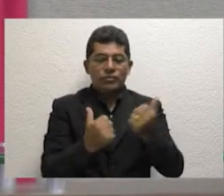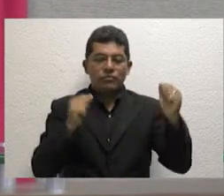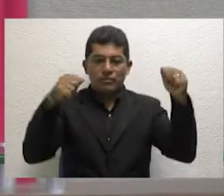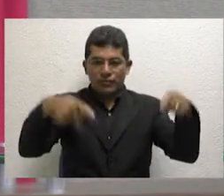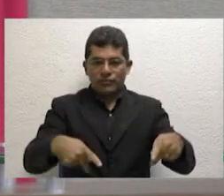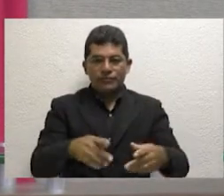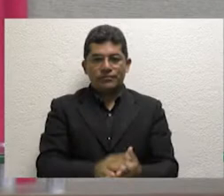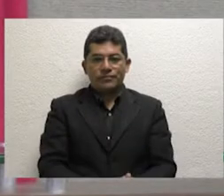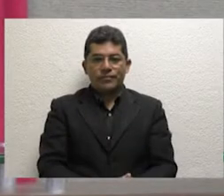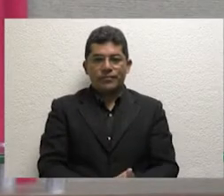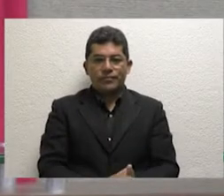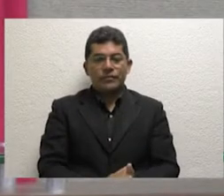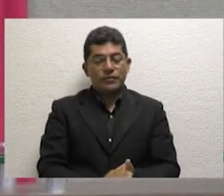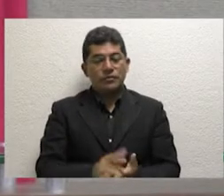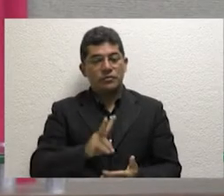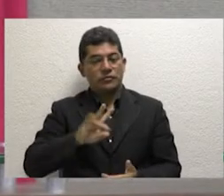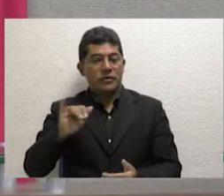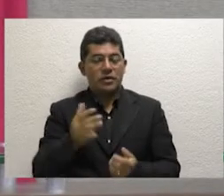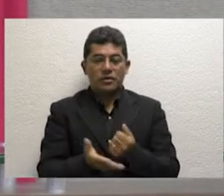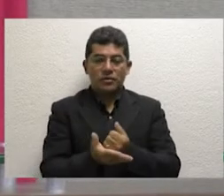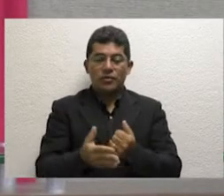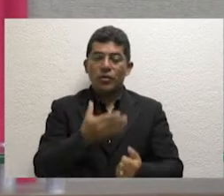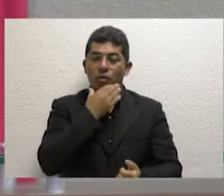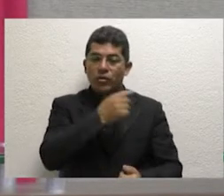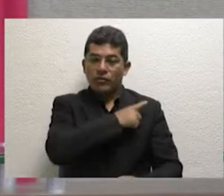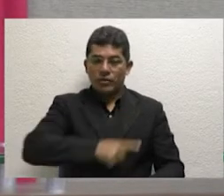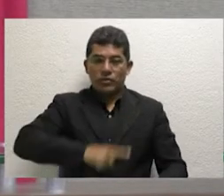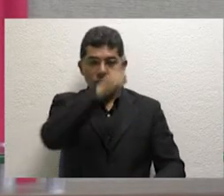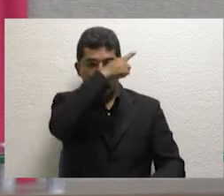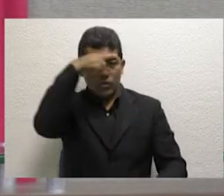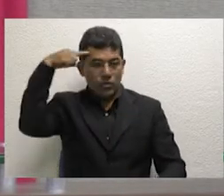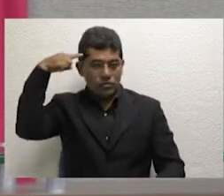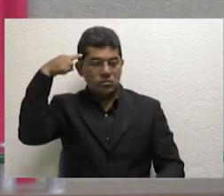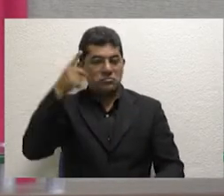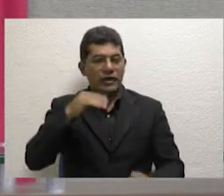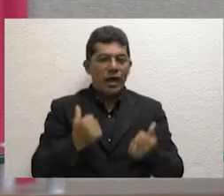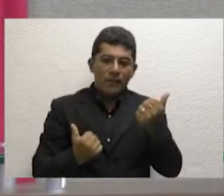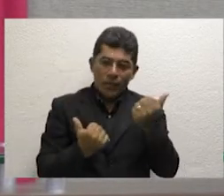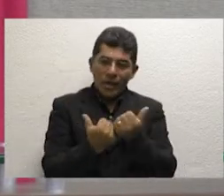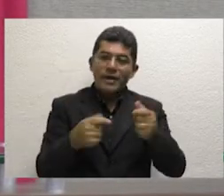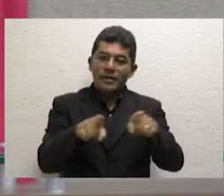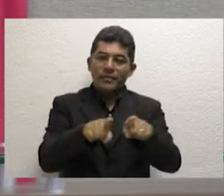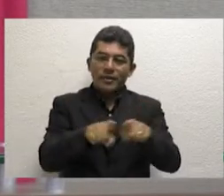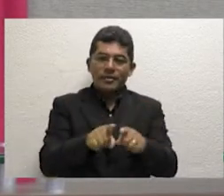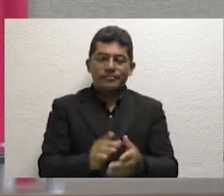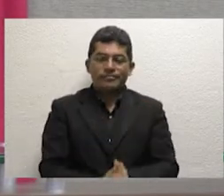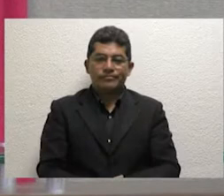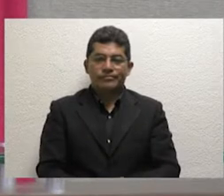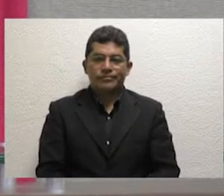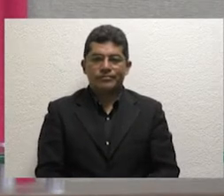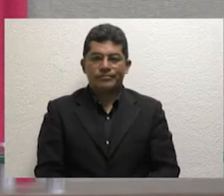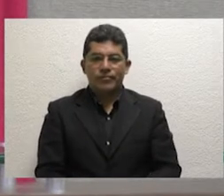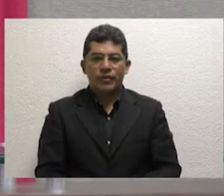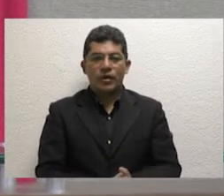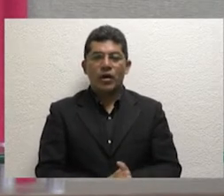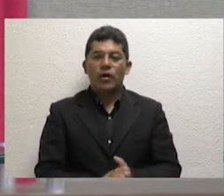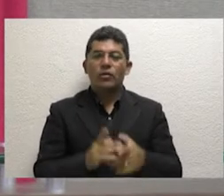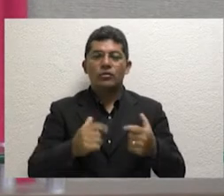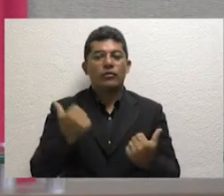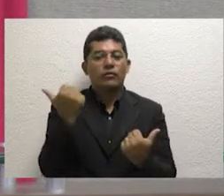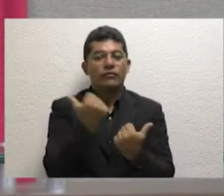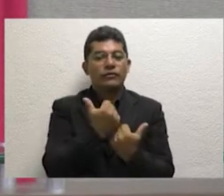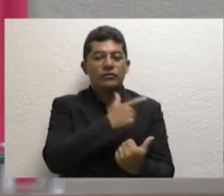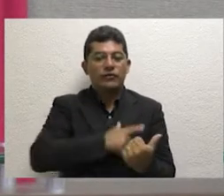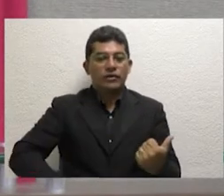E isso contribui, o governador Wilson Lima está aí apoiando. Ontem o vice-governador esteve também